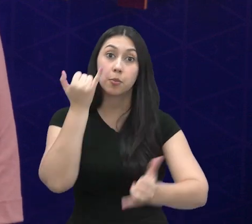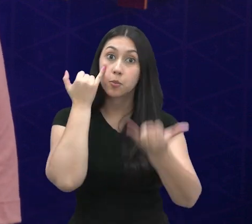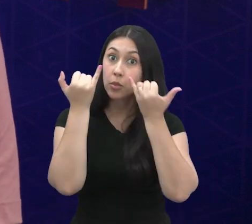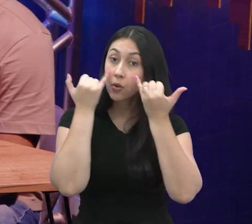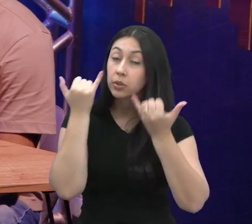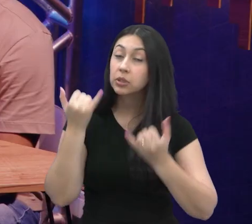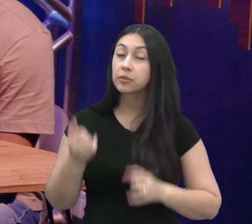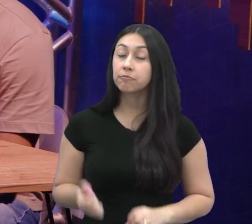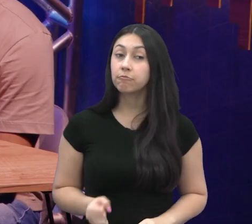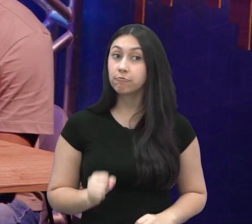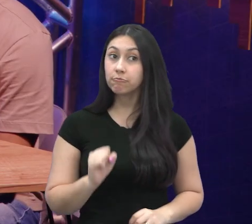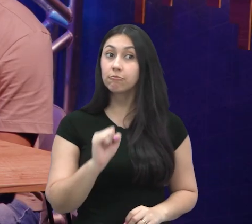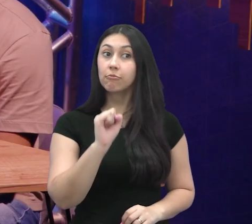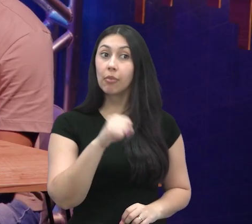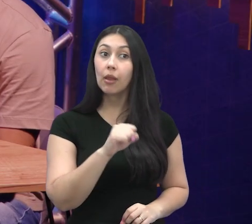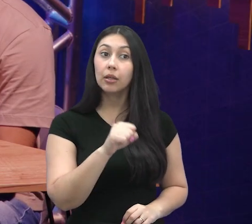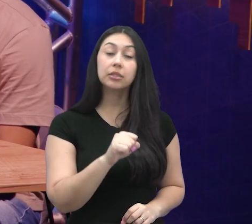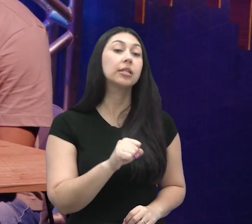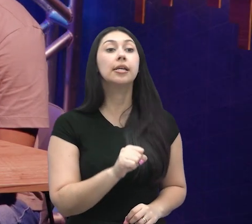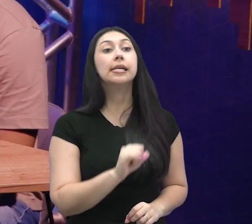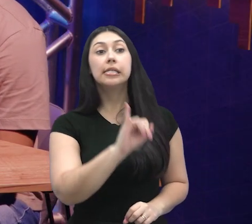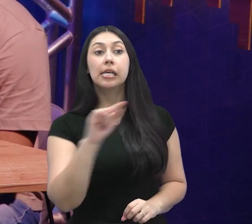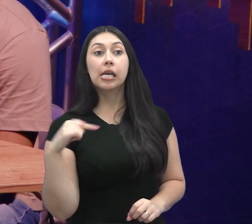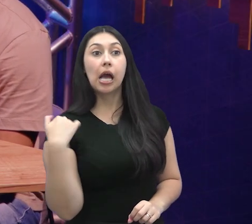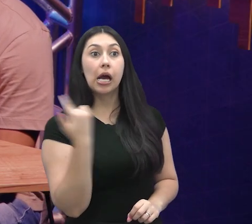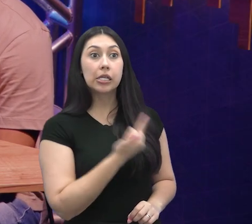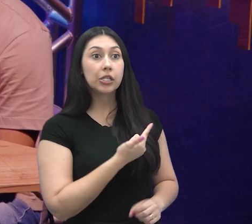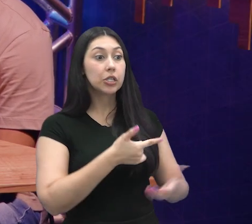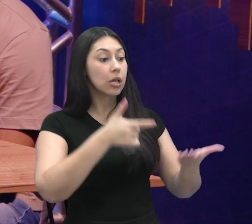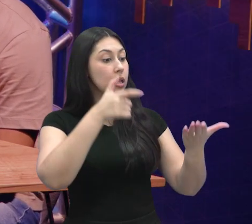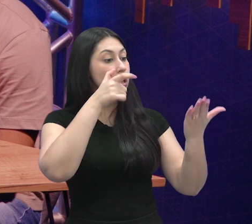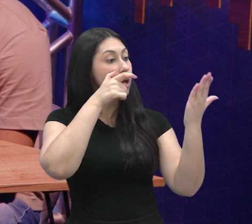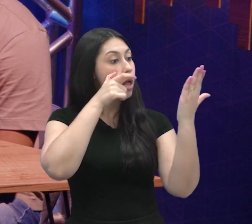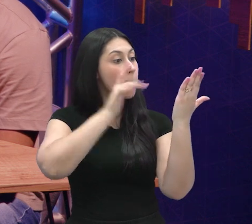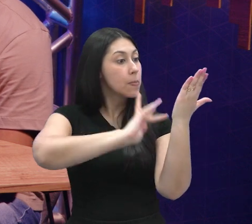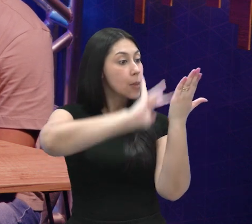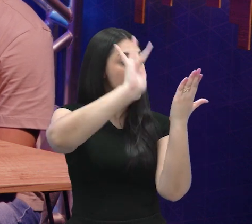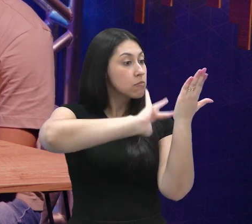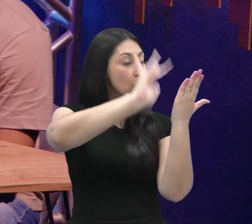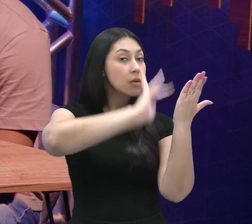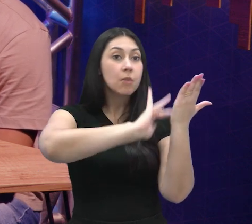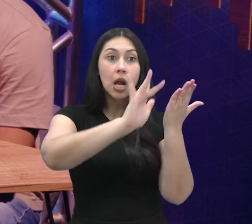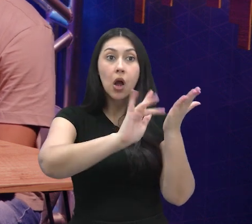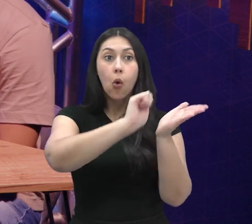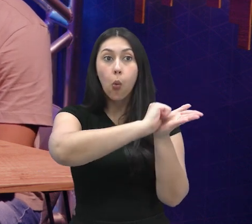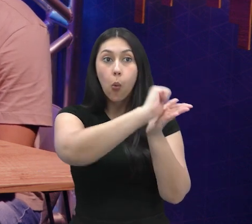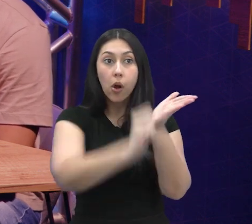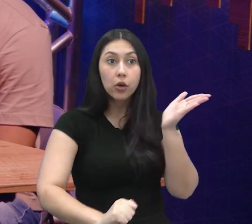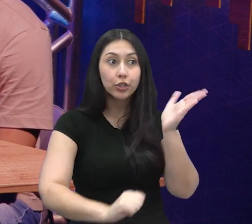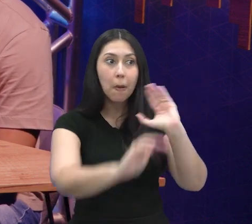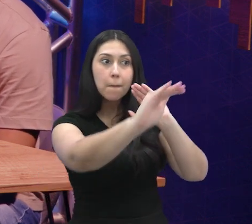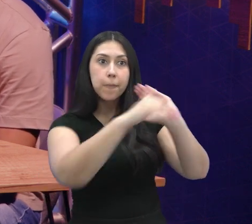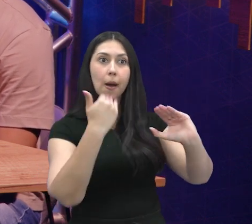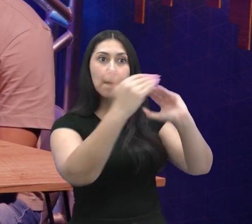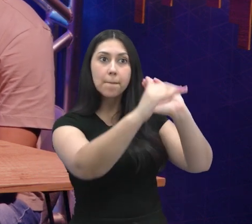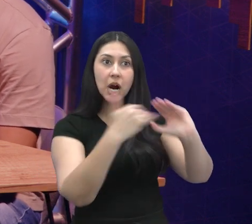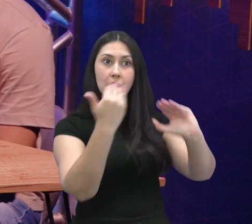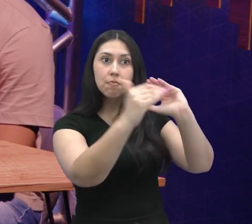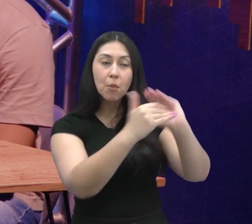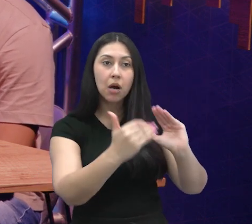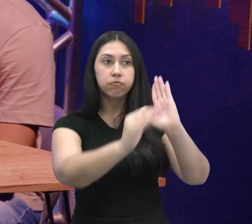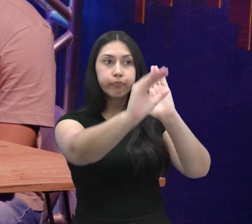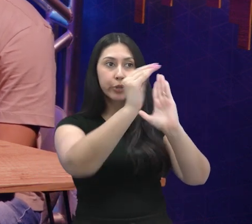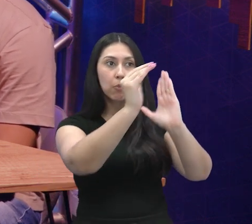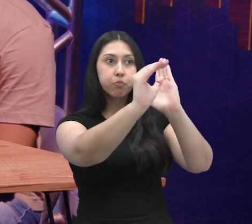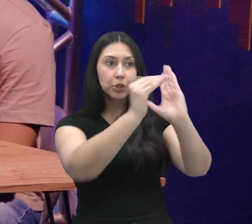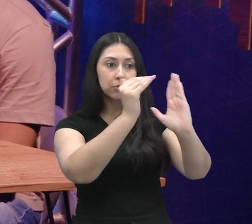para te mostrar. Exatamente. E quanto mais a gente consome, mais o algoritmo entende que é aquilo que a gente quer consumir e